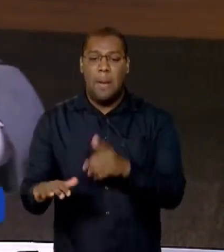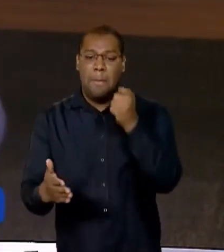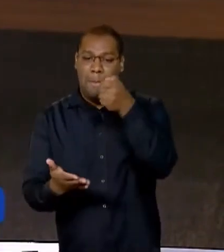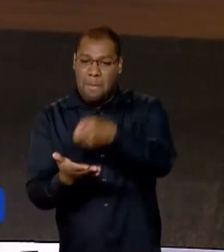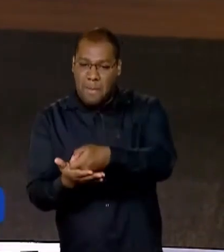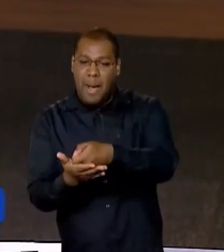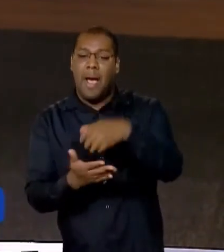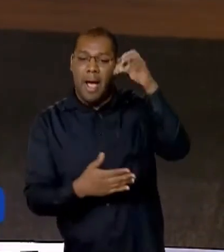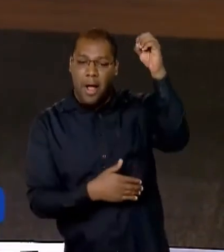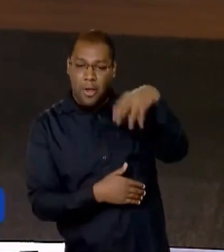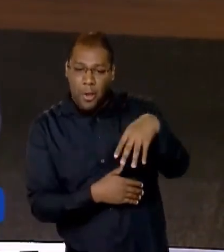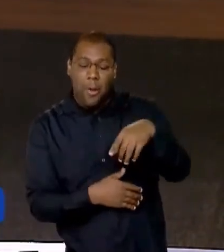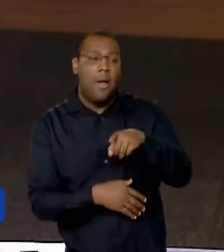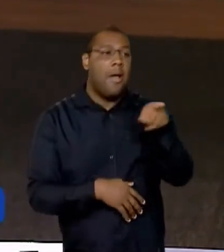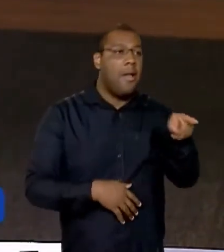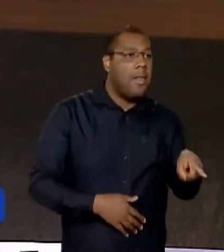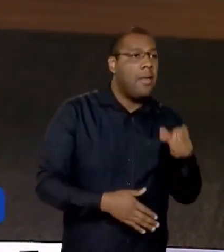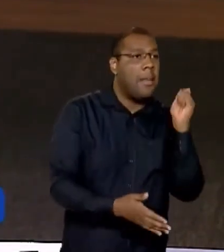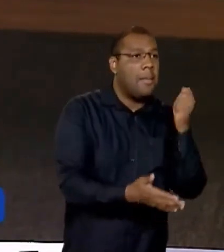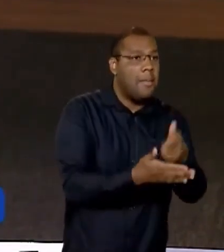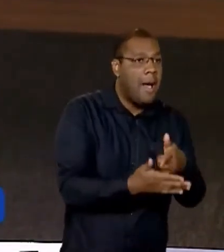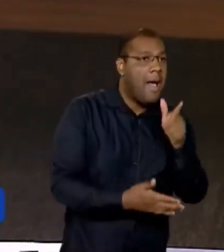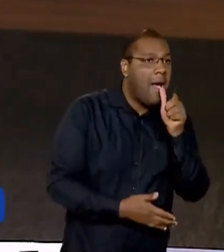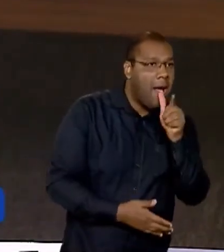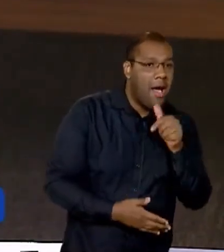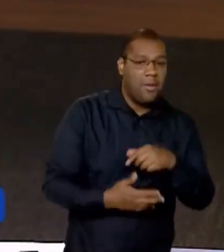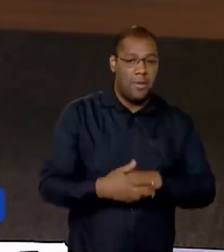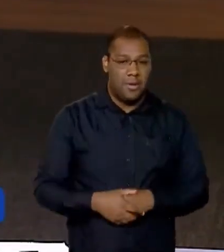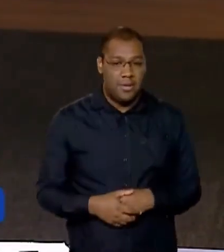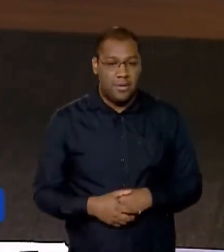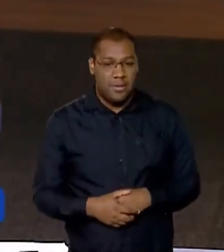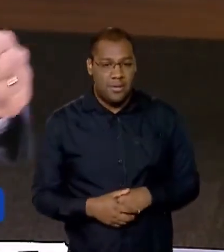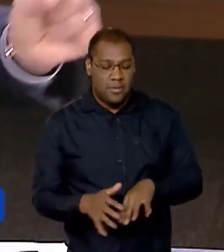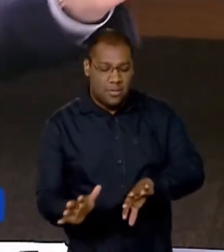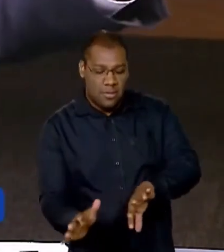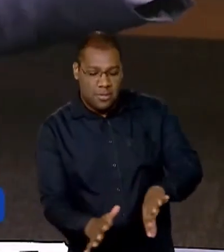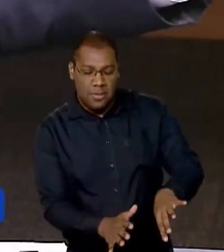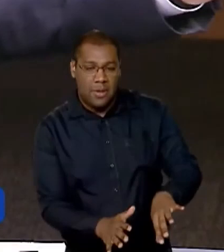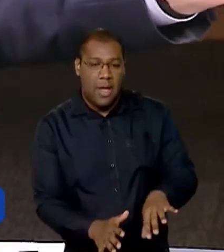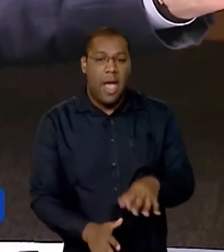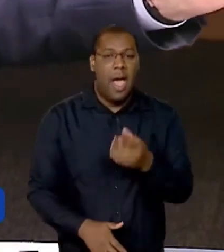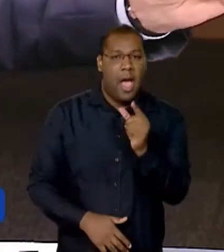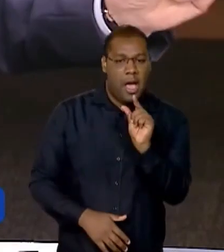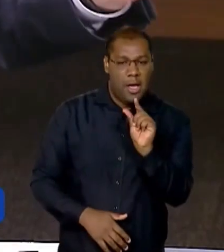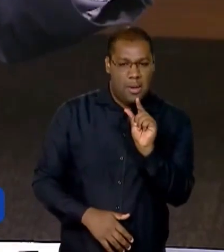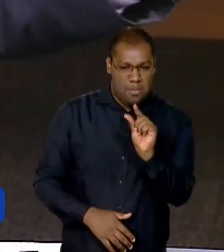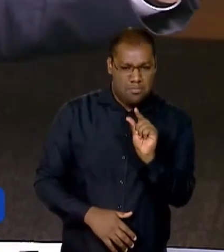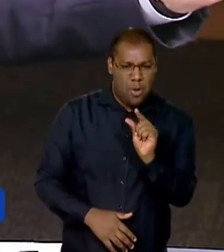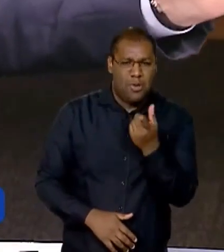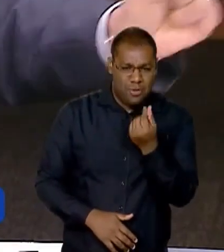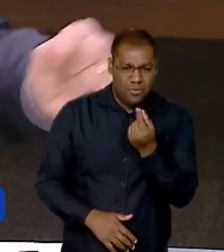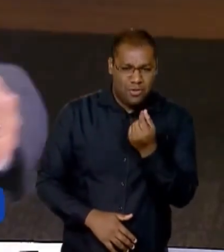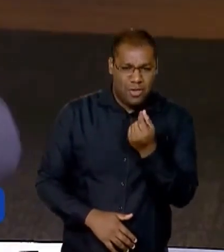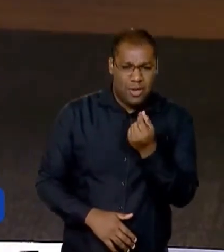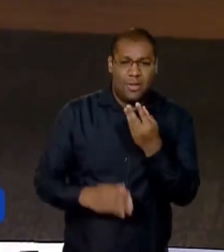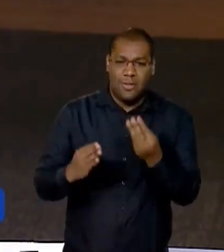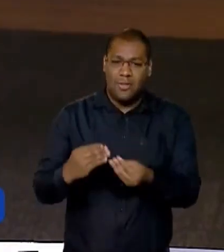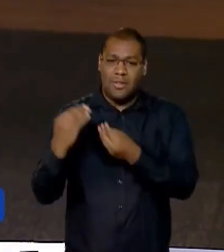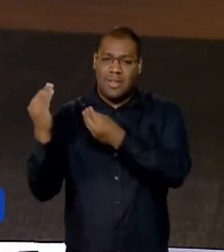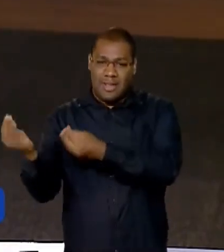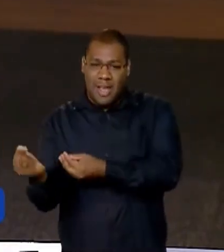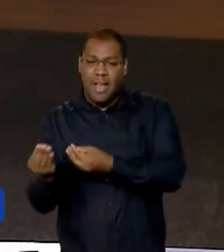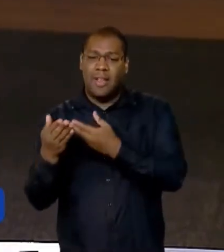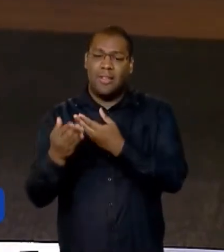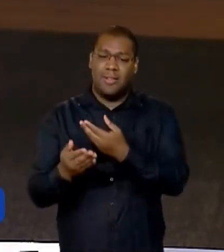Luz isso aqui é para pagar a conta G sobrou isso aqui sobrou isso aqui ela falava isso aqui é para você sabe pro seu transporte